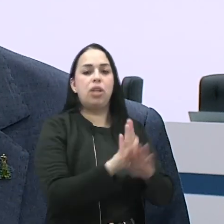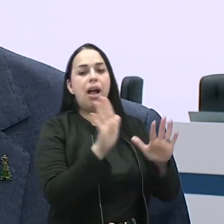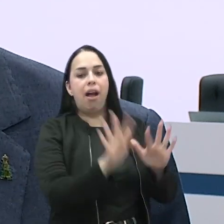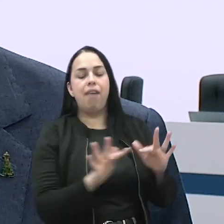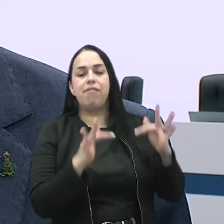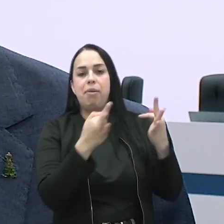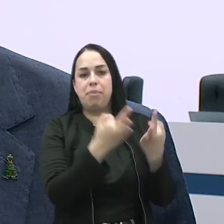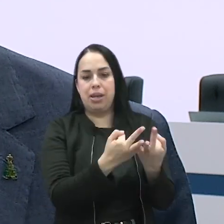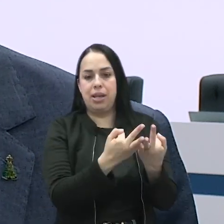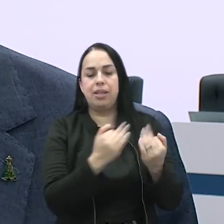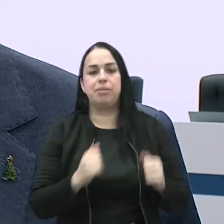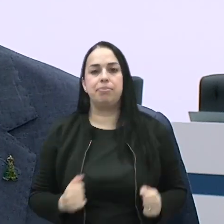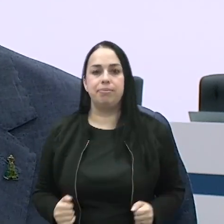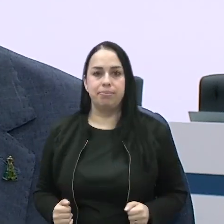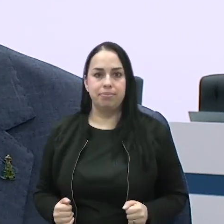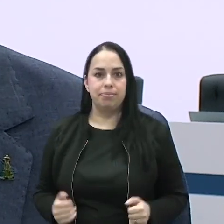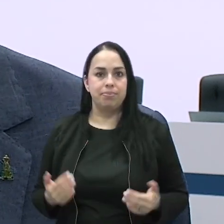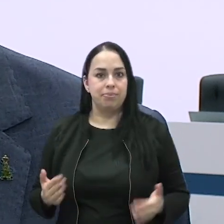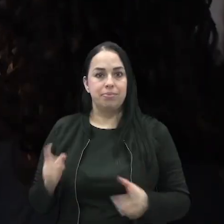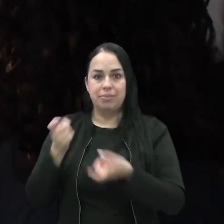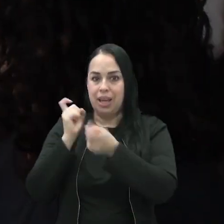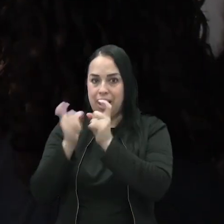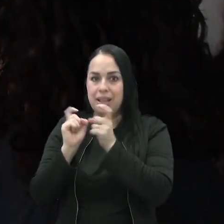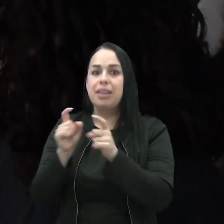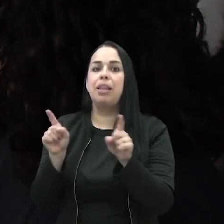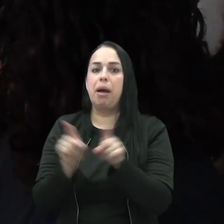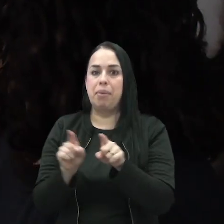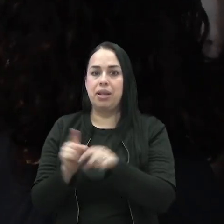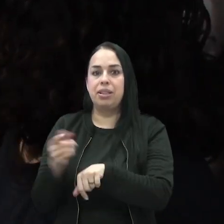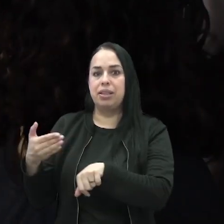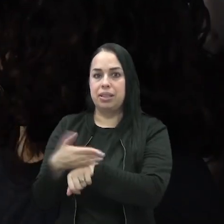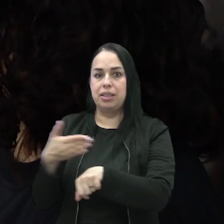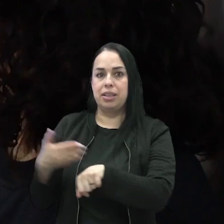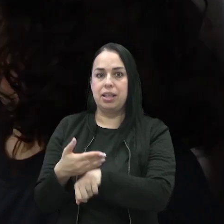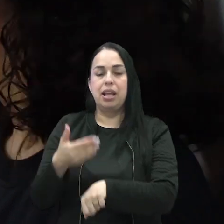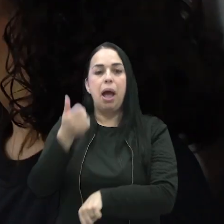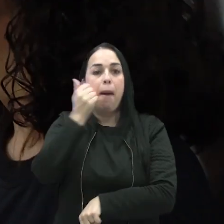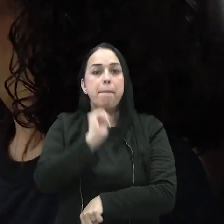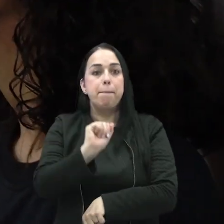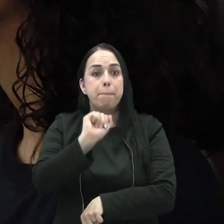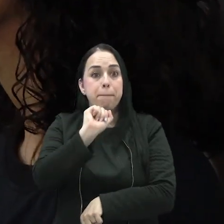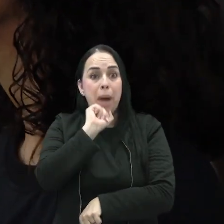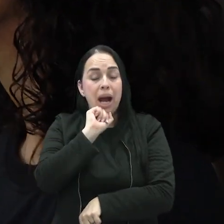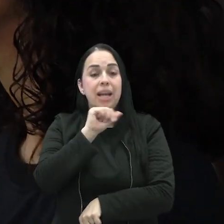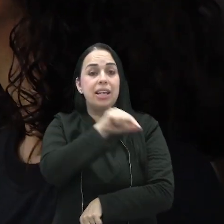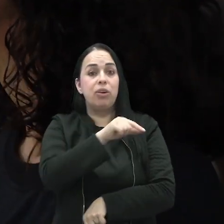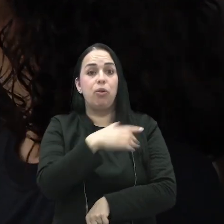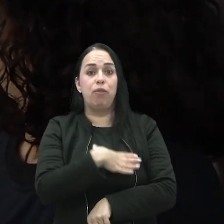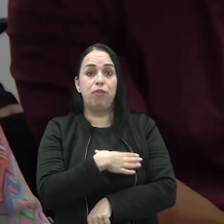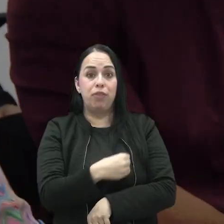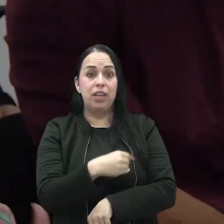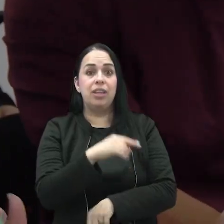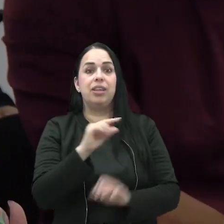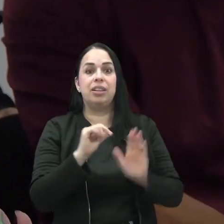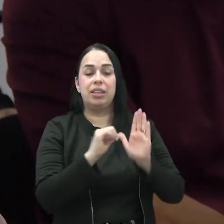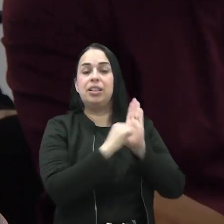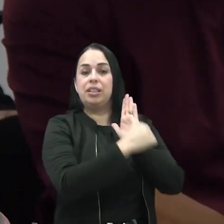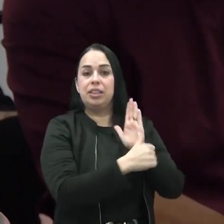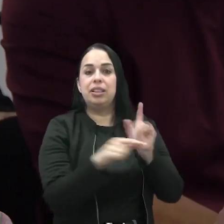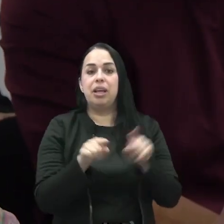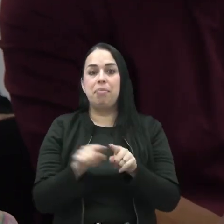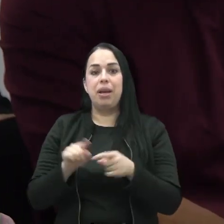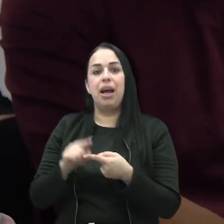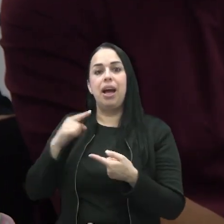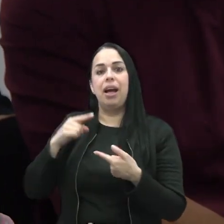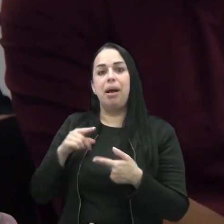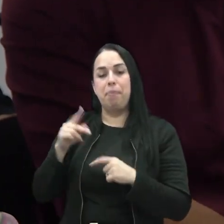dignidade humana para essas pessoas e para essas famílias. A reunião também contou com a participação de mães de crianças com síndrome de Down e da doutora